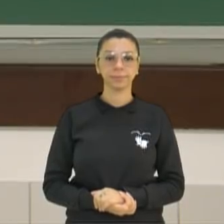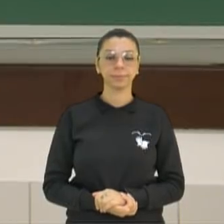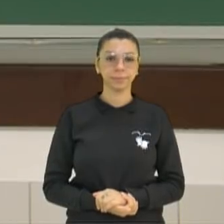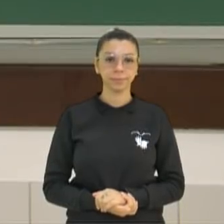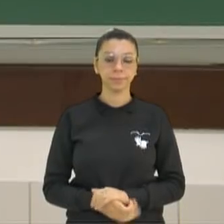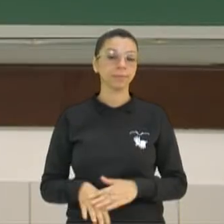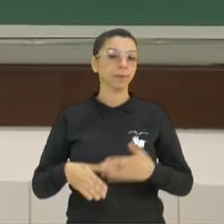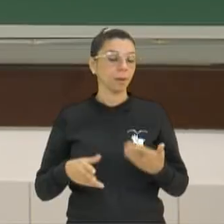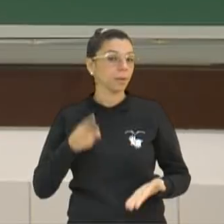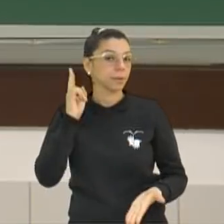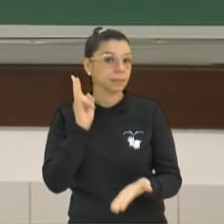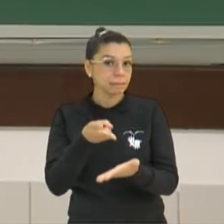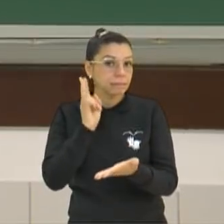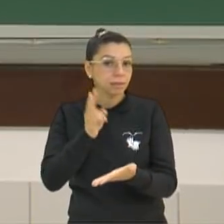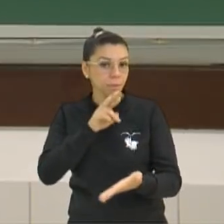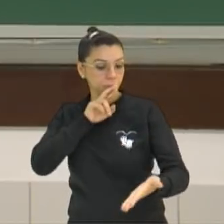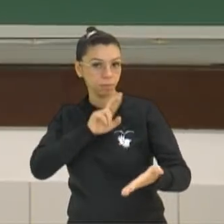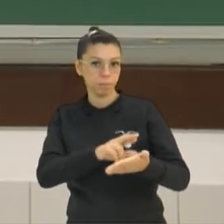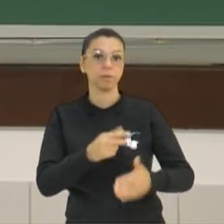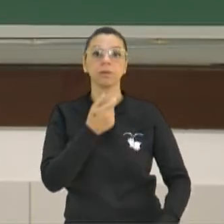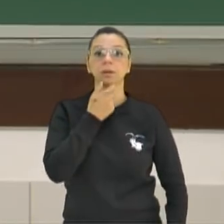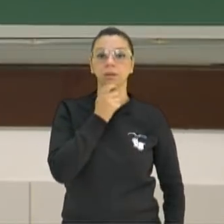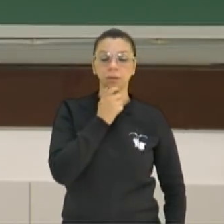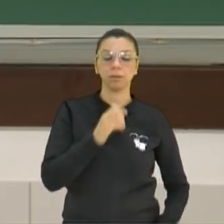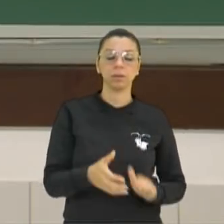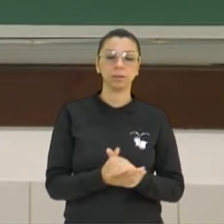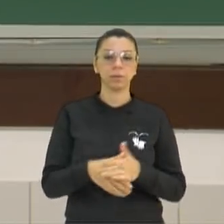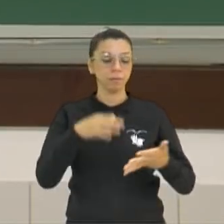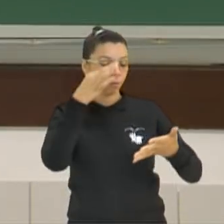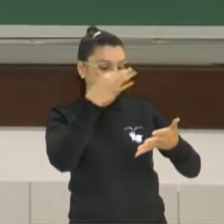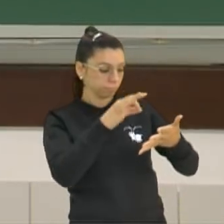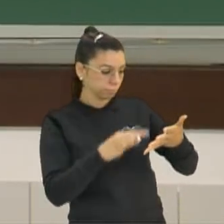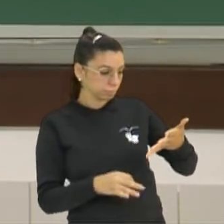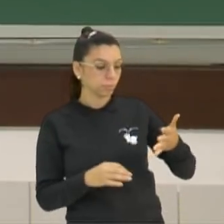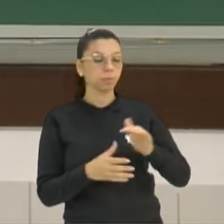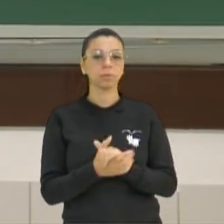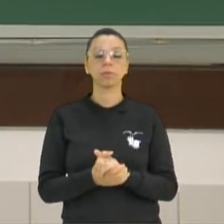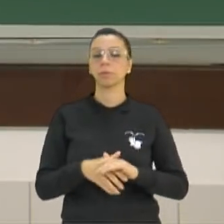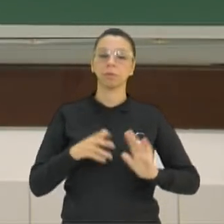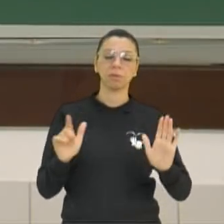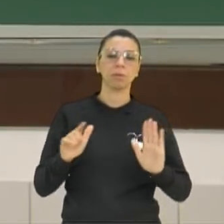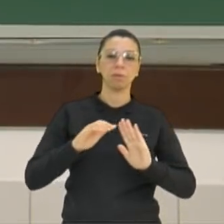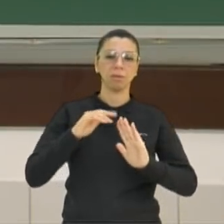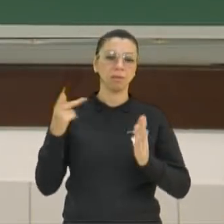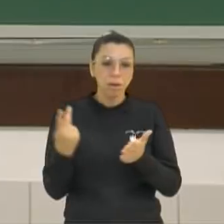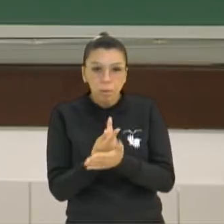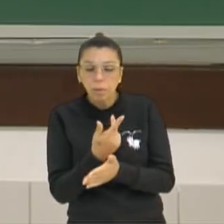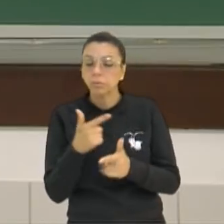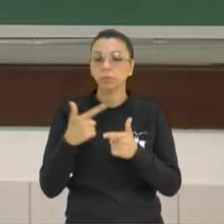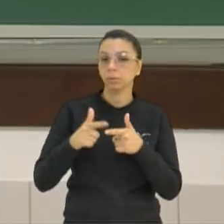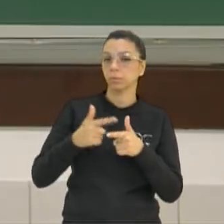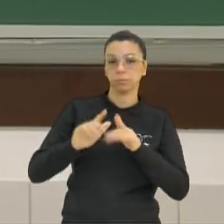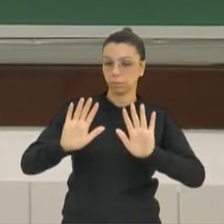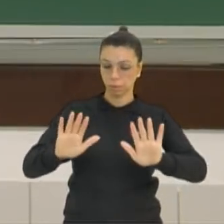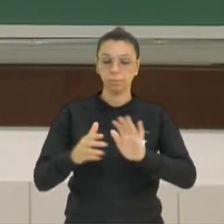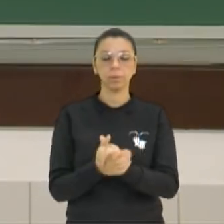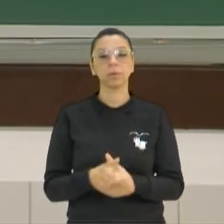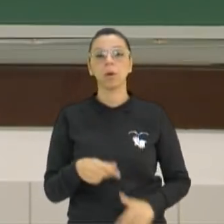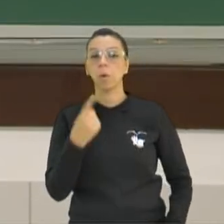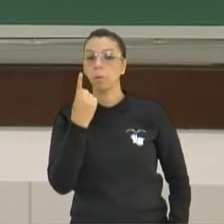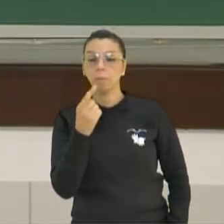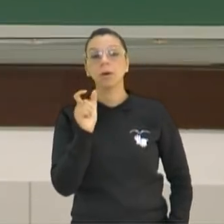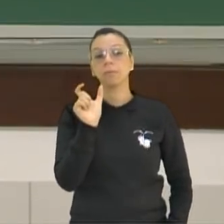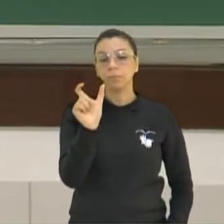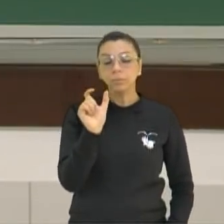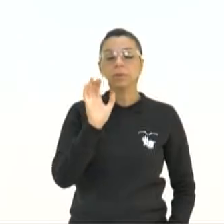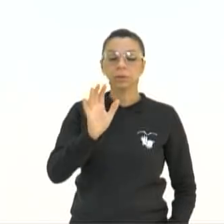Procura sempre escrever em inglês, tá, gente? Então, a gente vai conferir. Se você não escreveu tudo certinho, não tem problema. Se você tem escrito uma palavrinha, tá legal. Então, letra A,